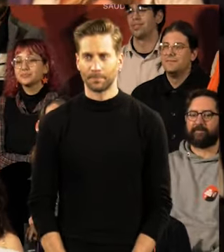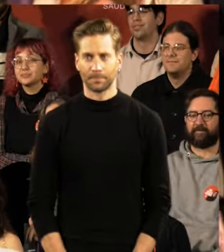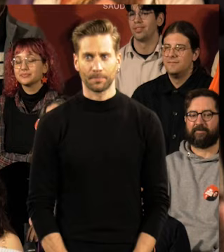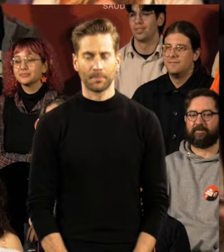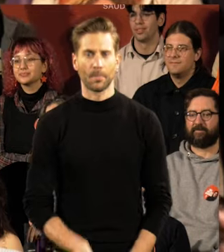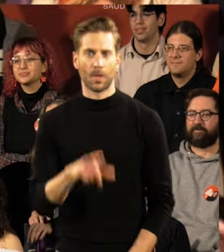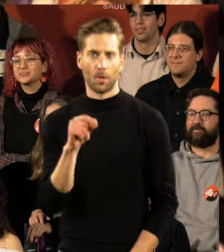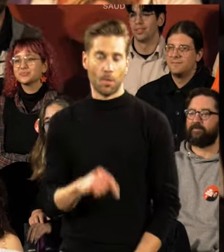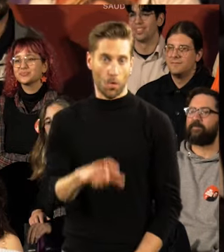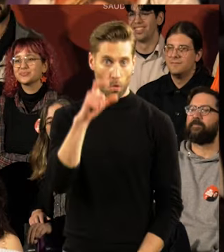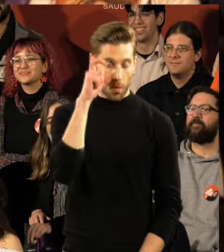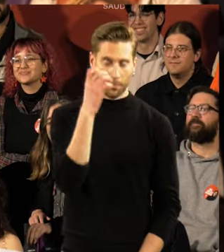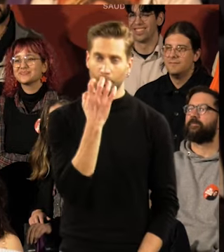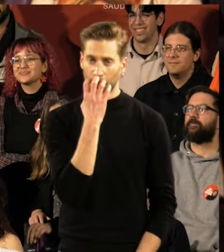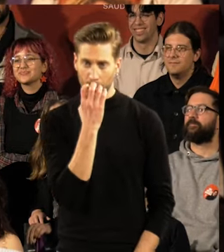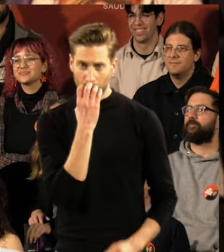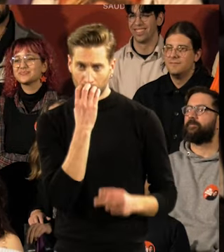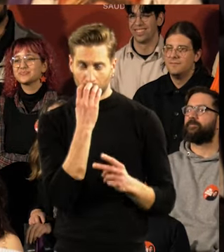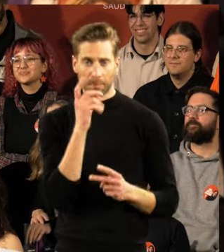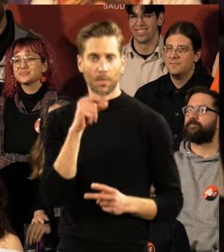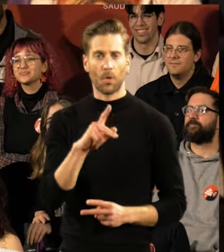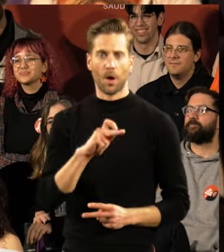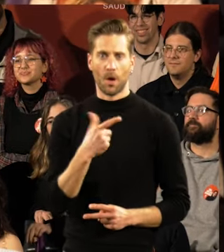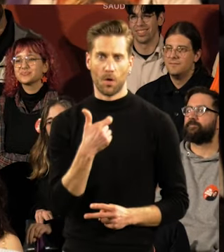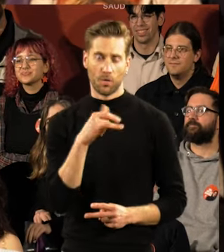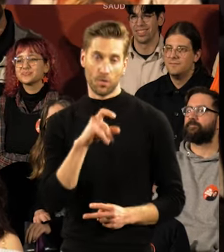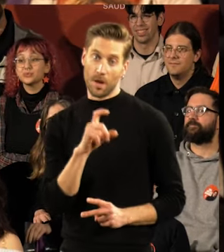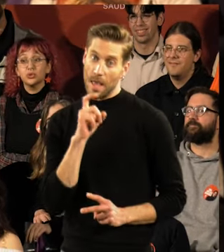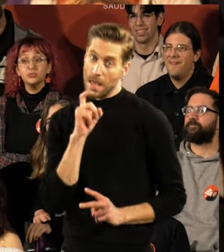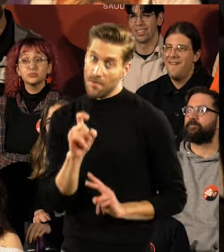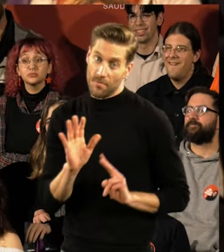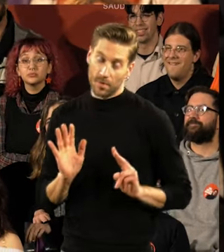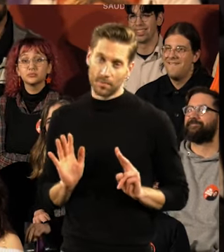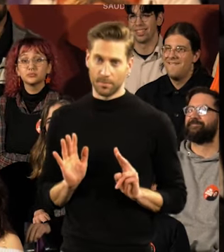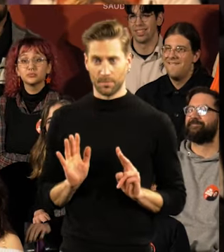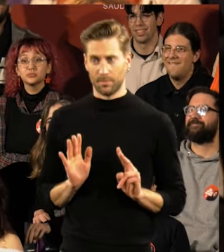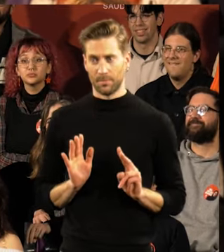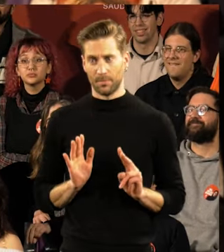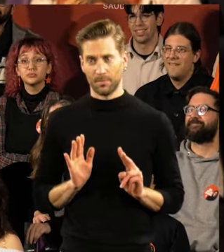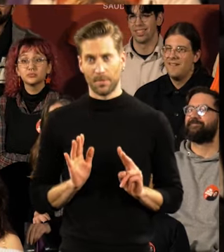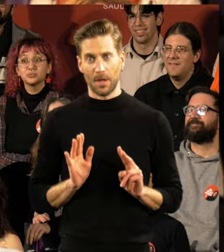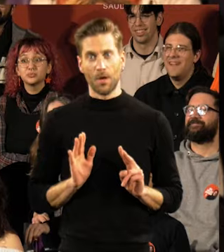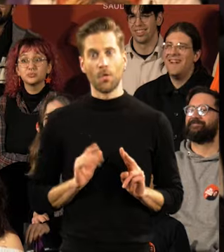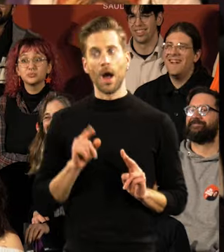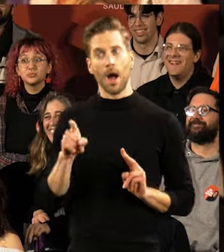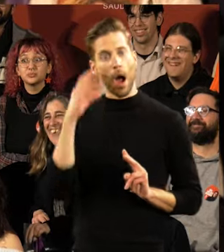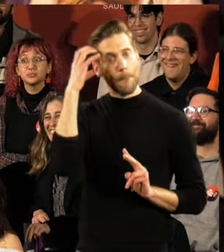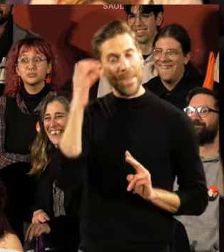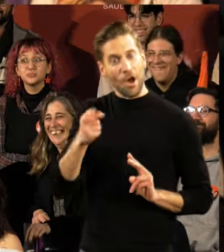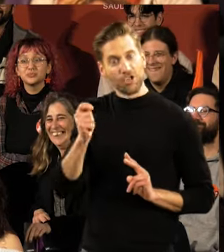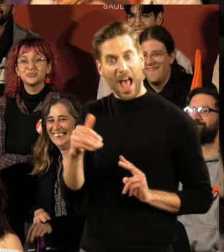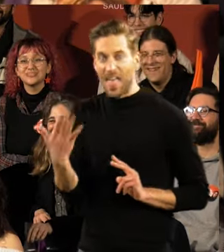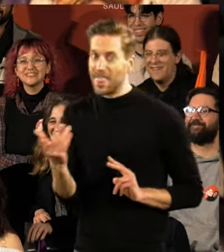ao José Manuel Pureza e ao António Ferreira com um aviso. É melhor não dar as chaves ao Cardina, porque ele vai-se embora